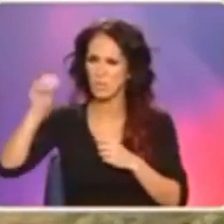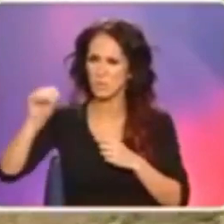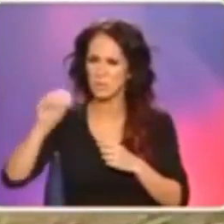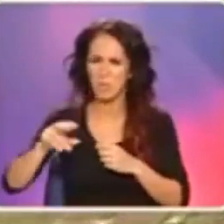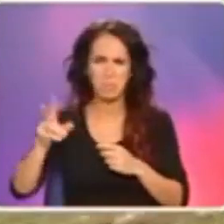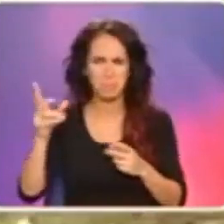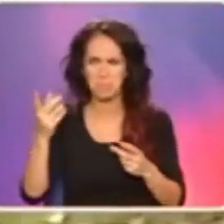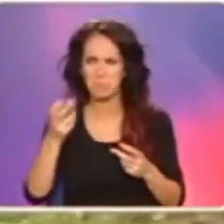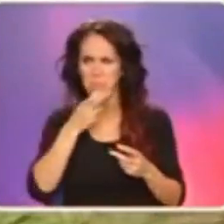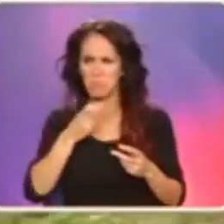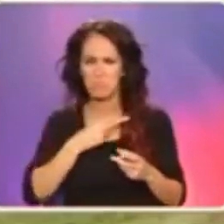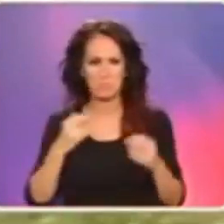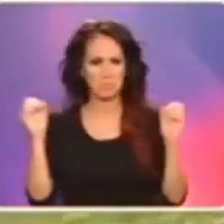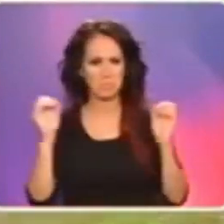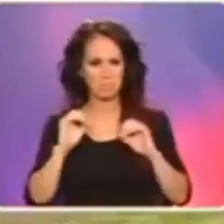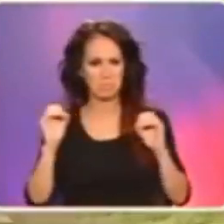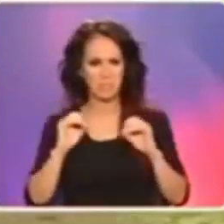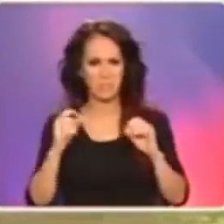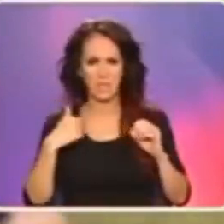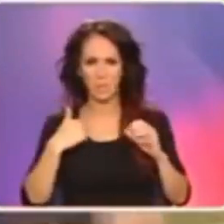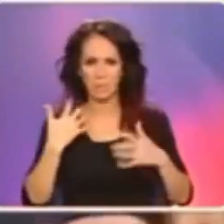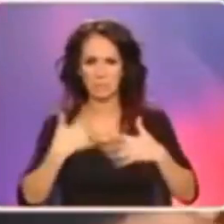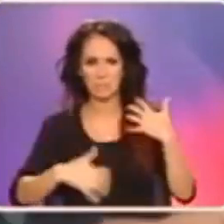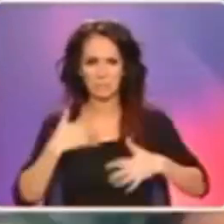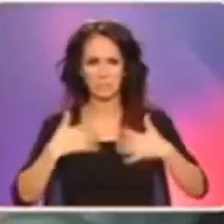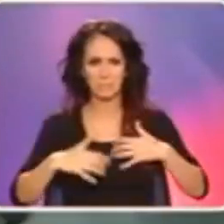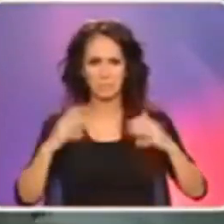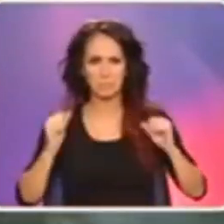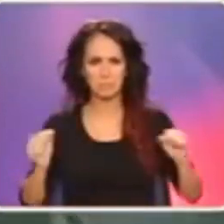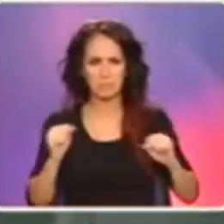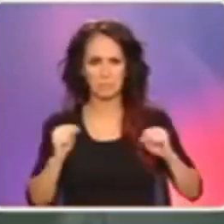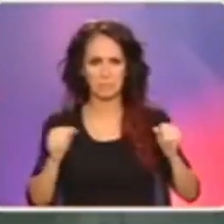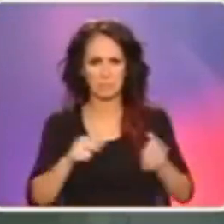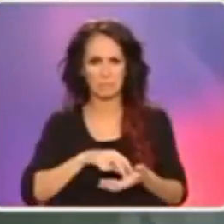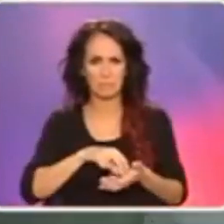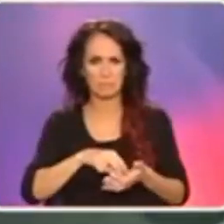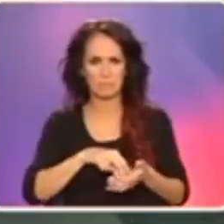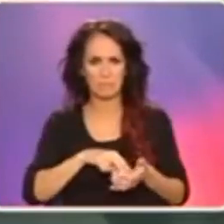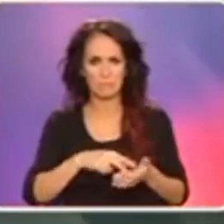ouviu. Eu entrei em pânico, comecei a tremer. Que fazer?